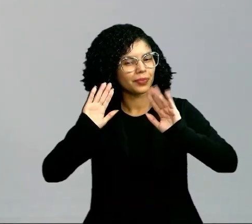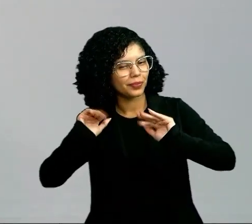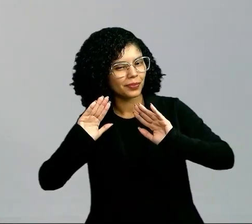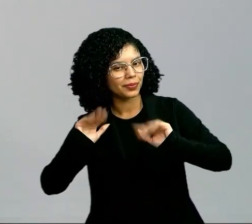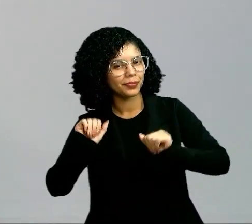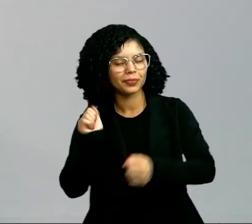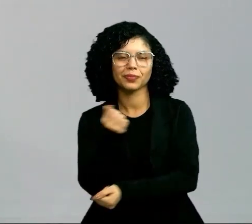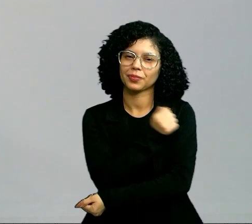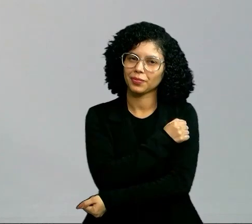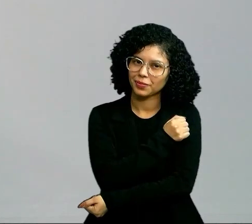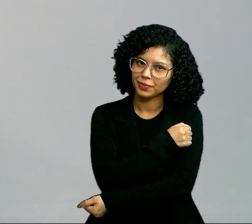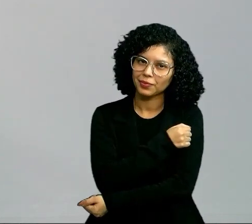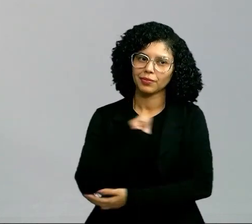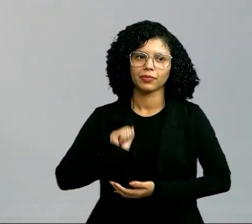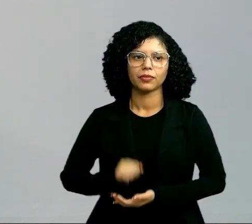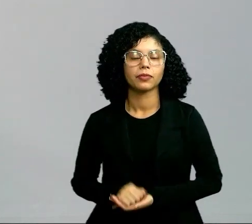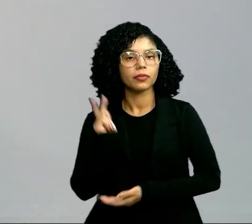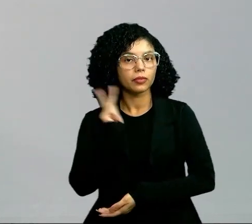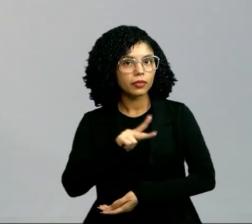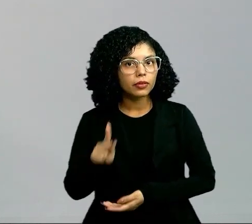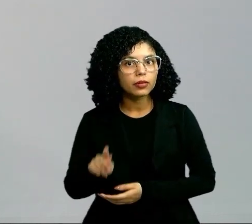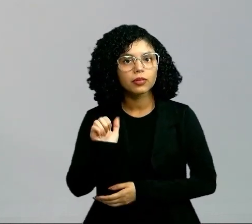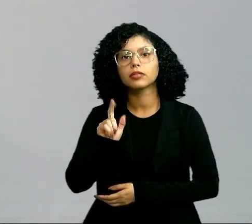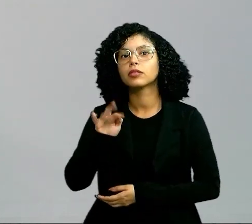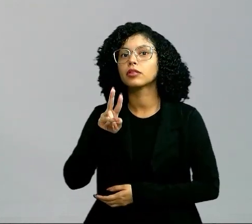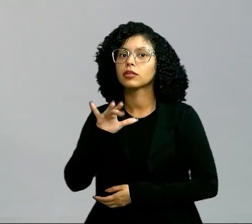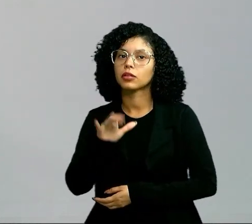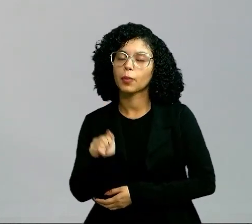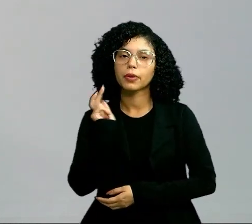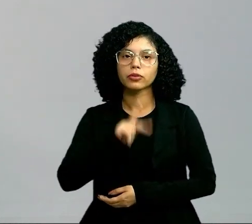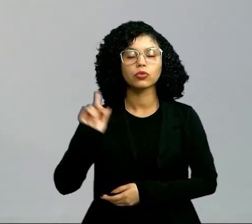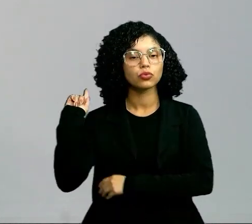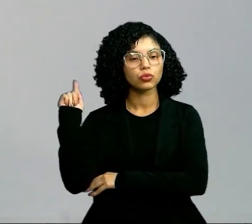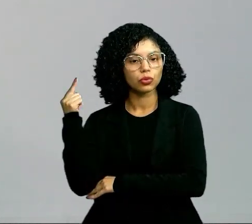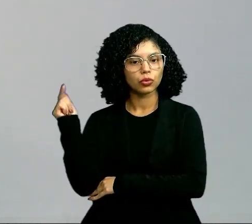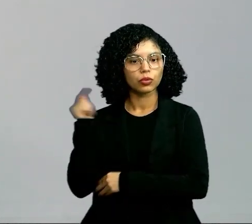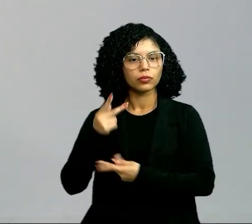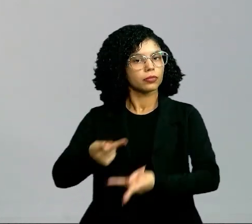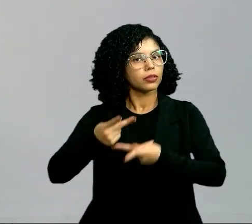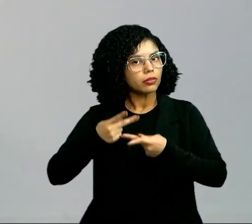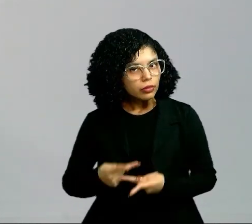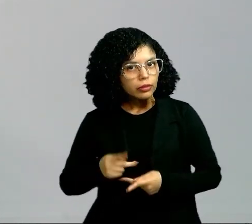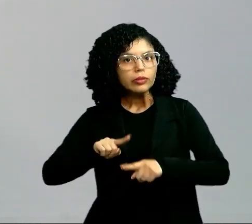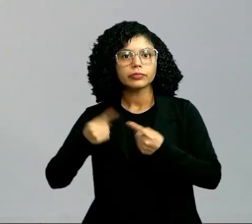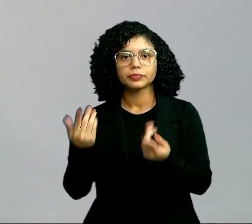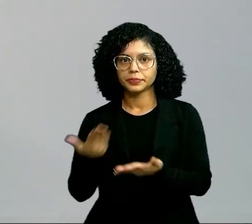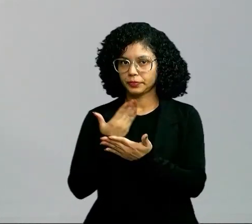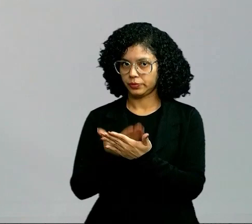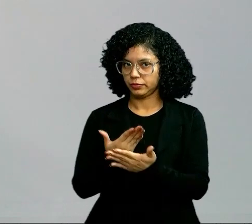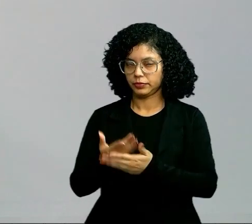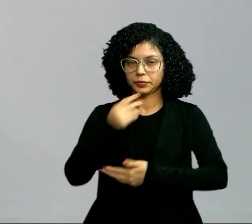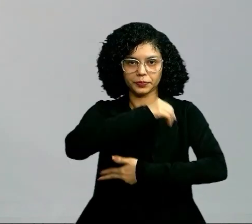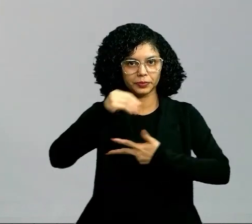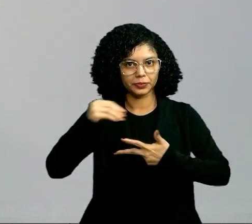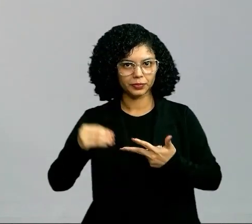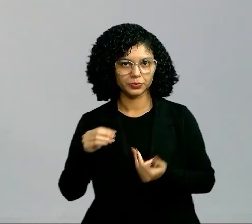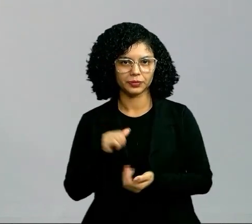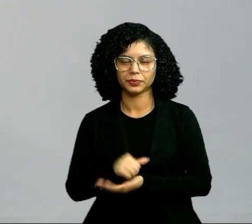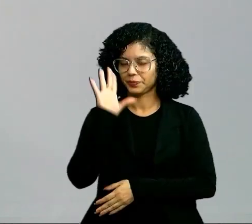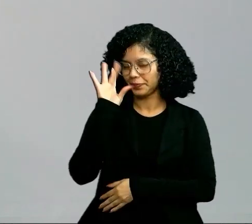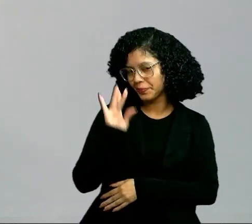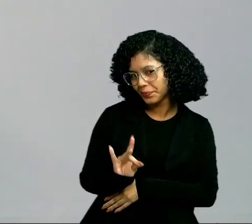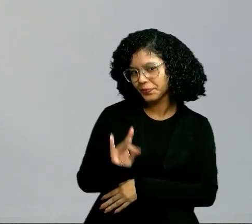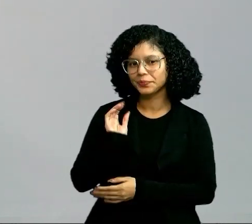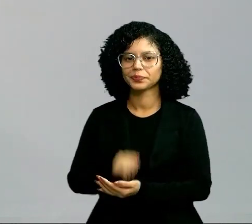Olá, queridos e queridas. Sou o professor Alexandre, de Geografia. Sejam bem-vindos ao nosso pré-ENEM de cada